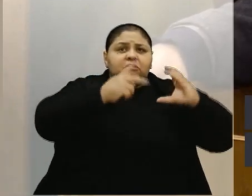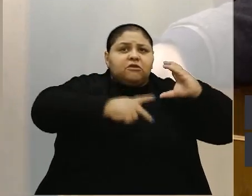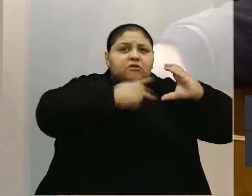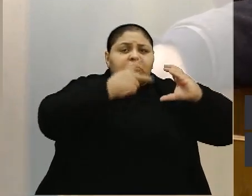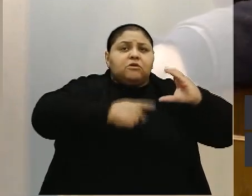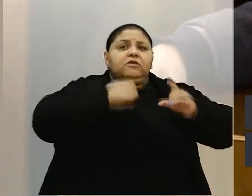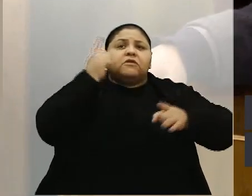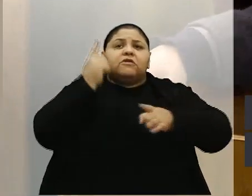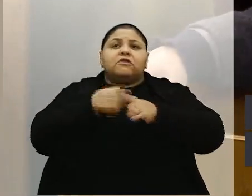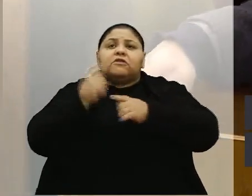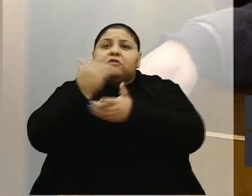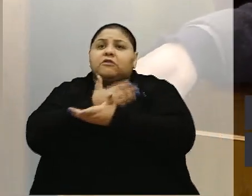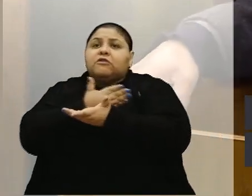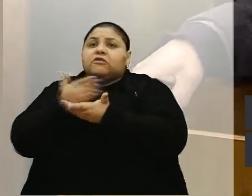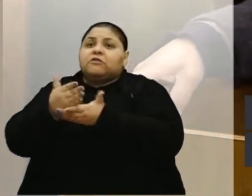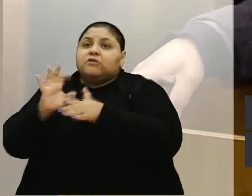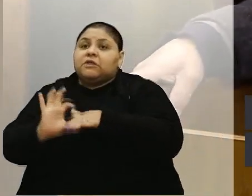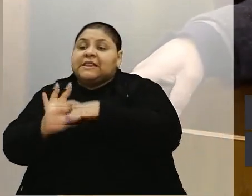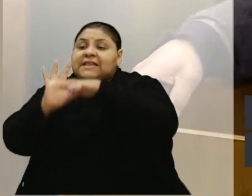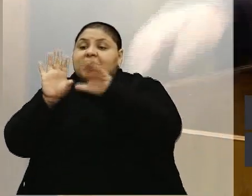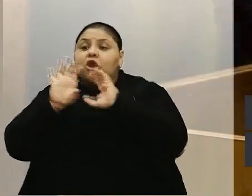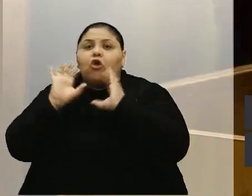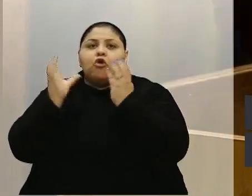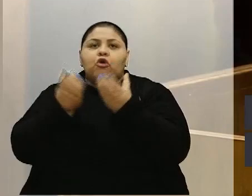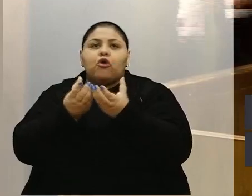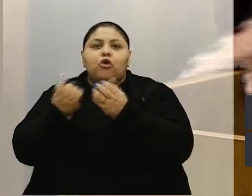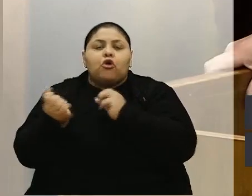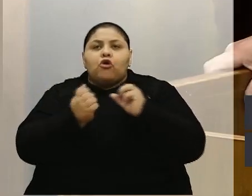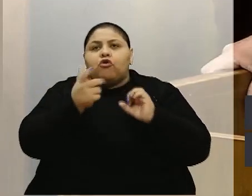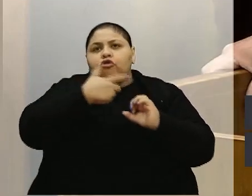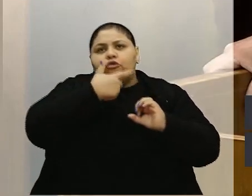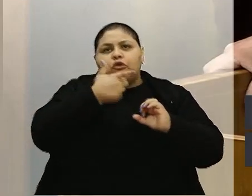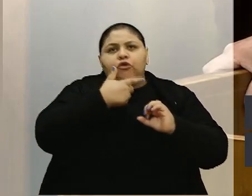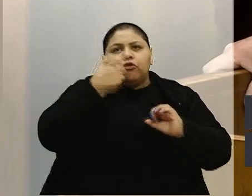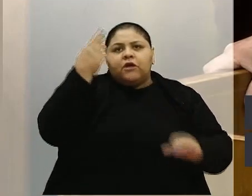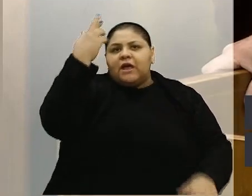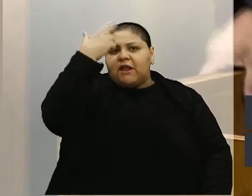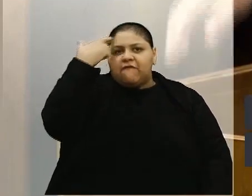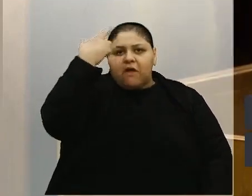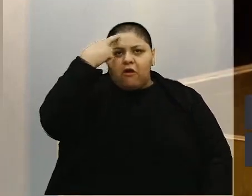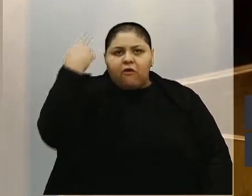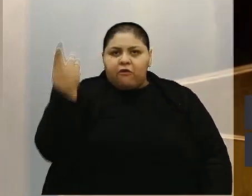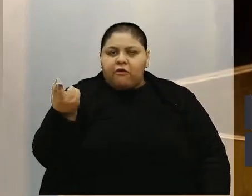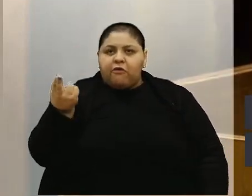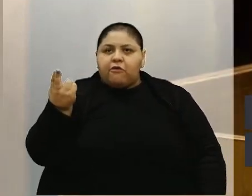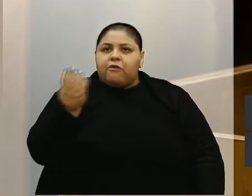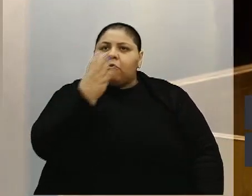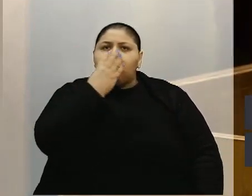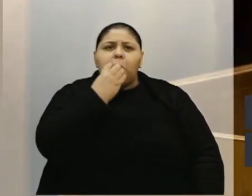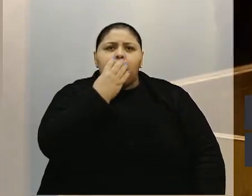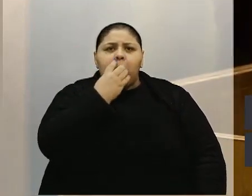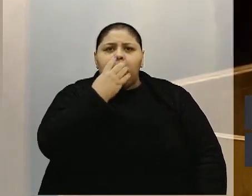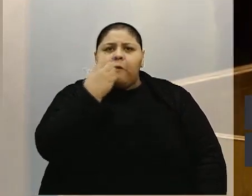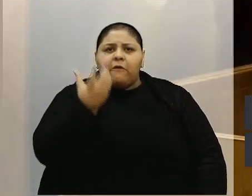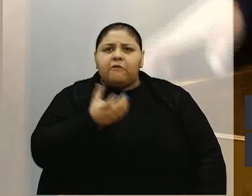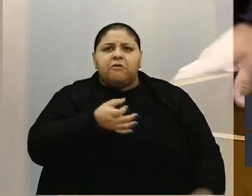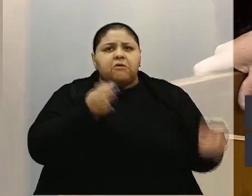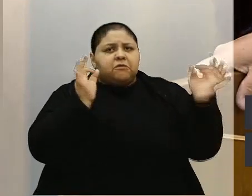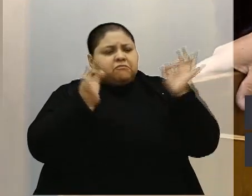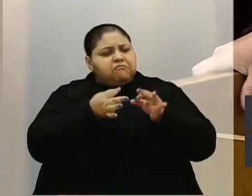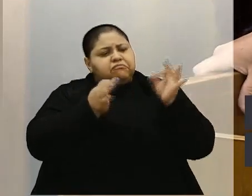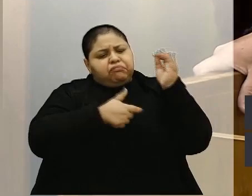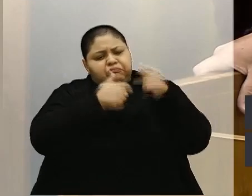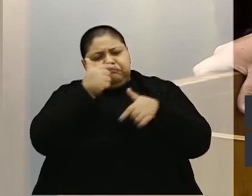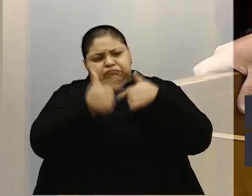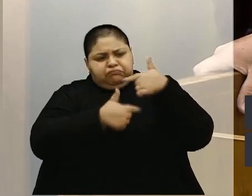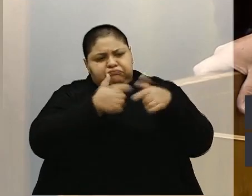anos porque iniciou como líder comunitário. Eu podia falar de Rafael Bueno, o seu Camilles, que por excelência faz um